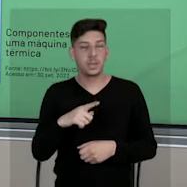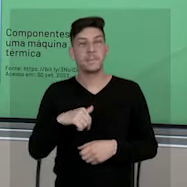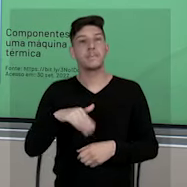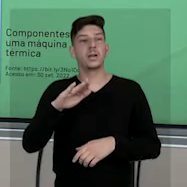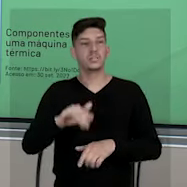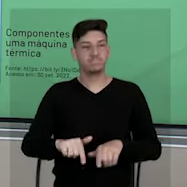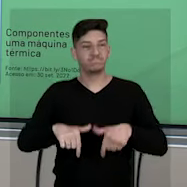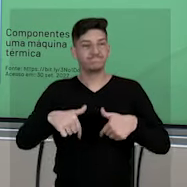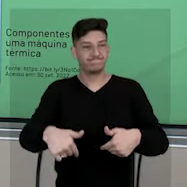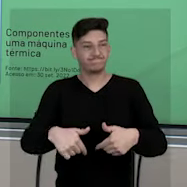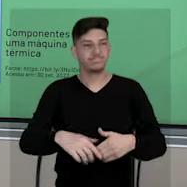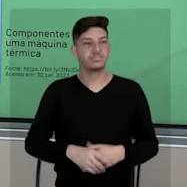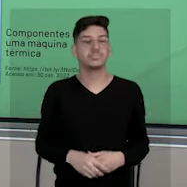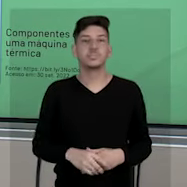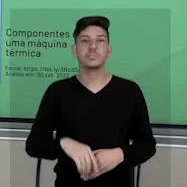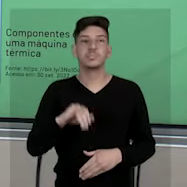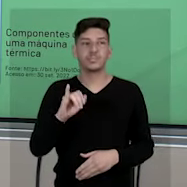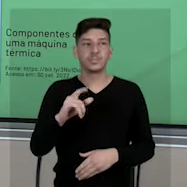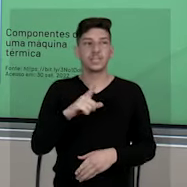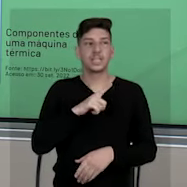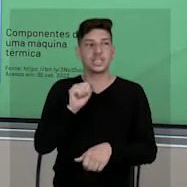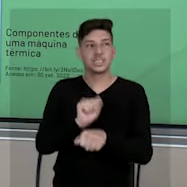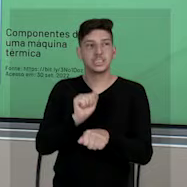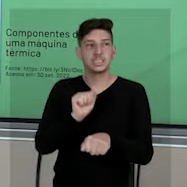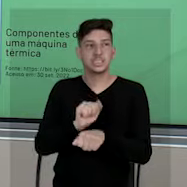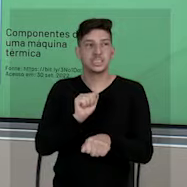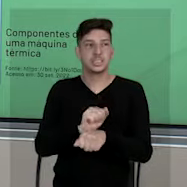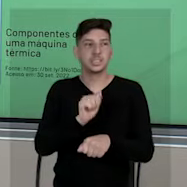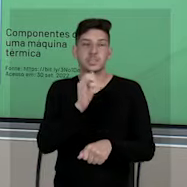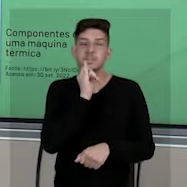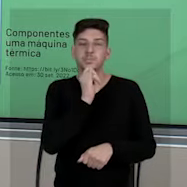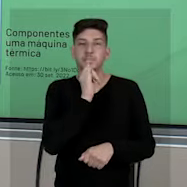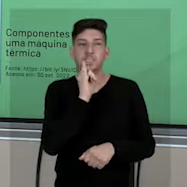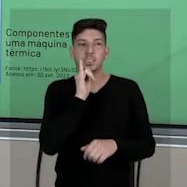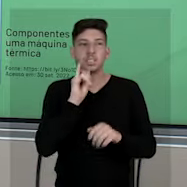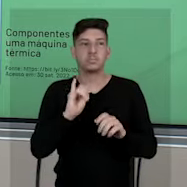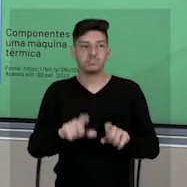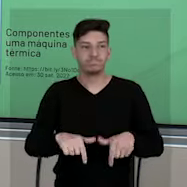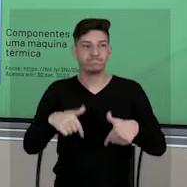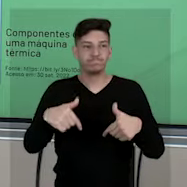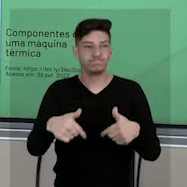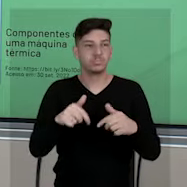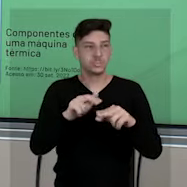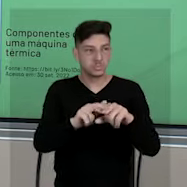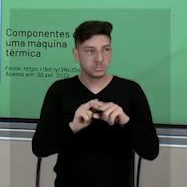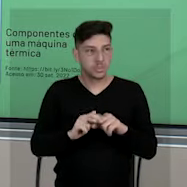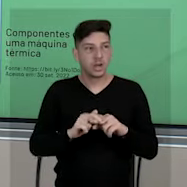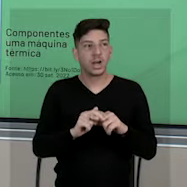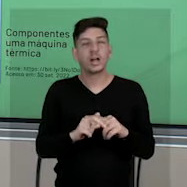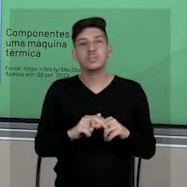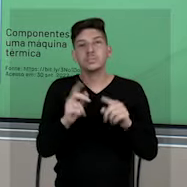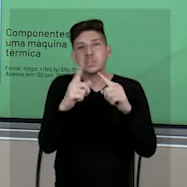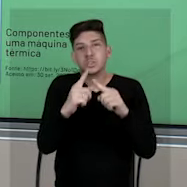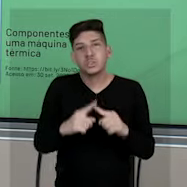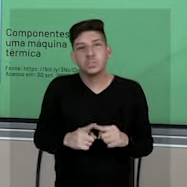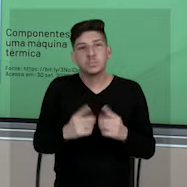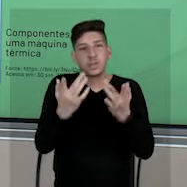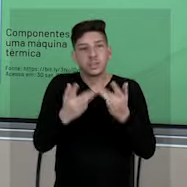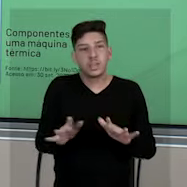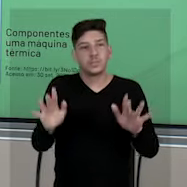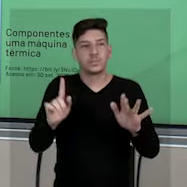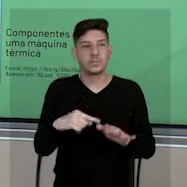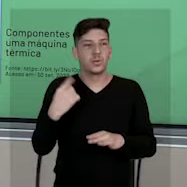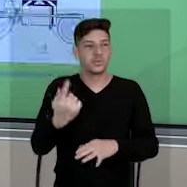trabalho aqui. Então, se a gente fosse esperar a geração, né, de trabalho a partir só de situações naturais do ambiente, a gente não